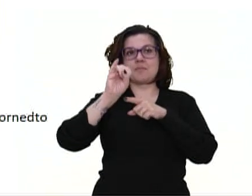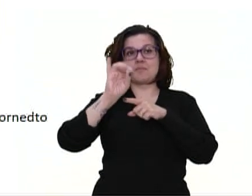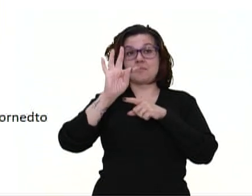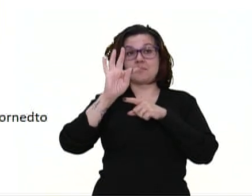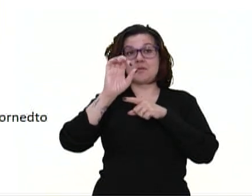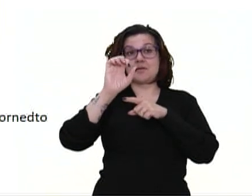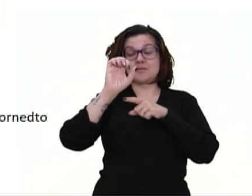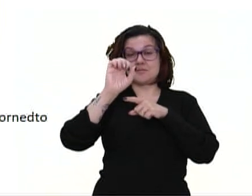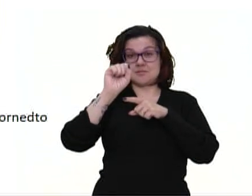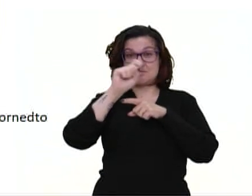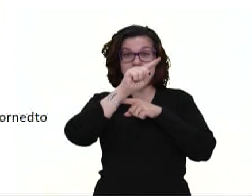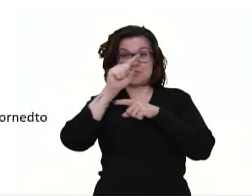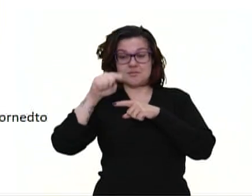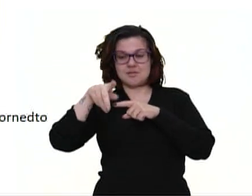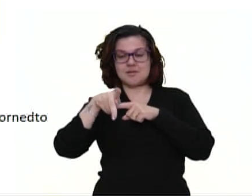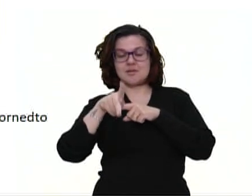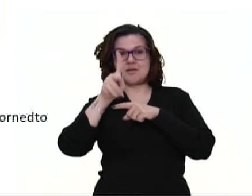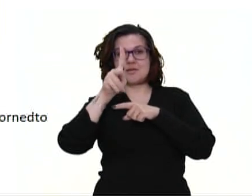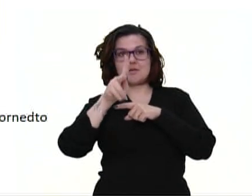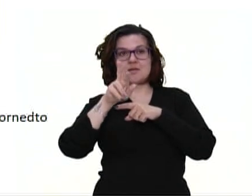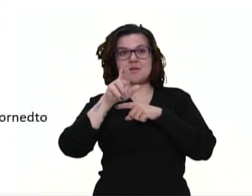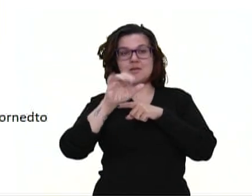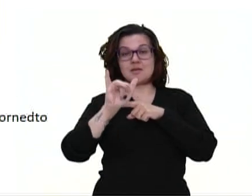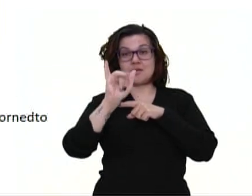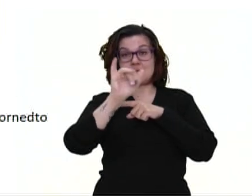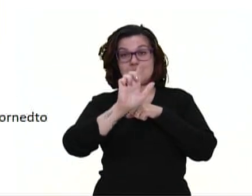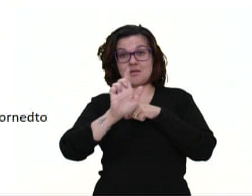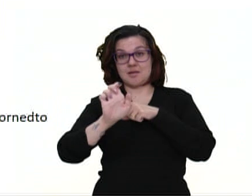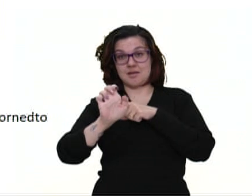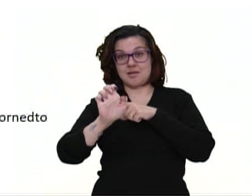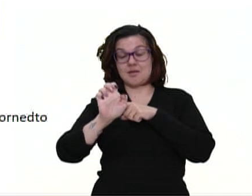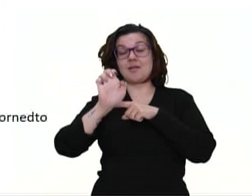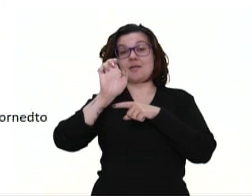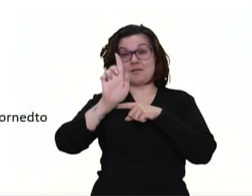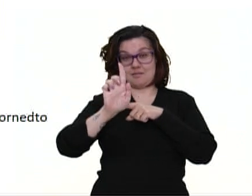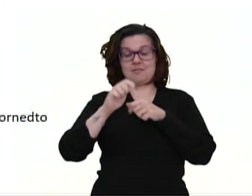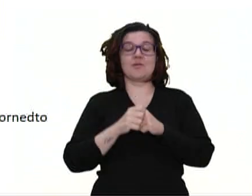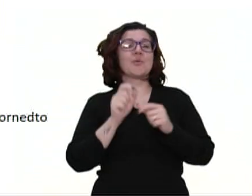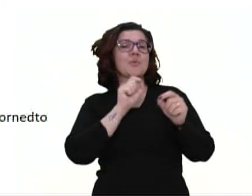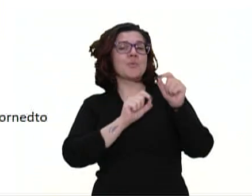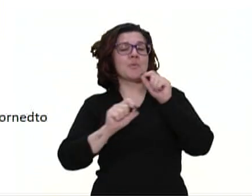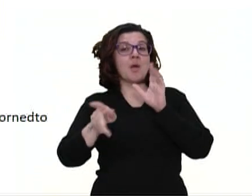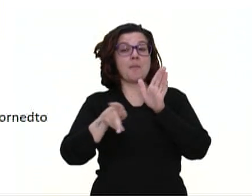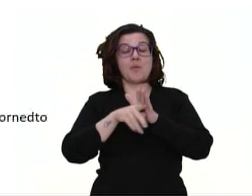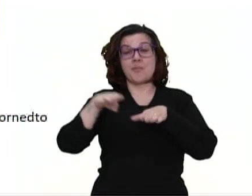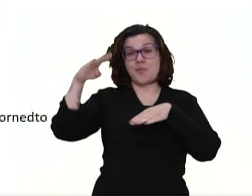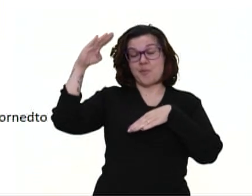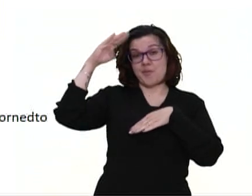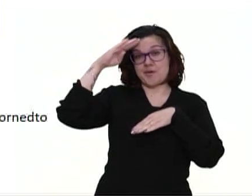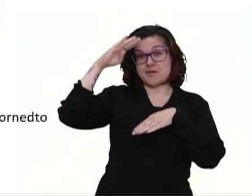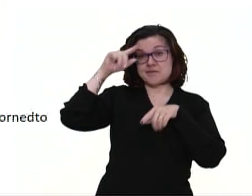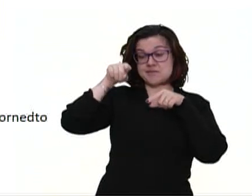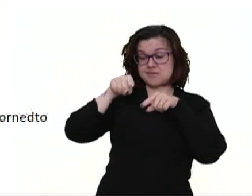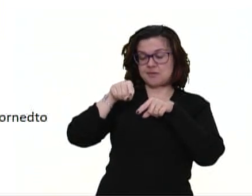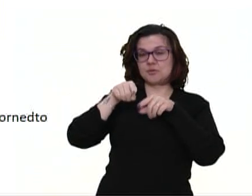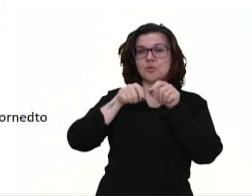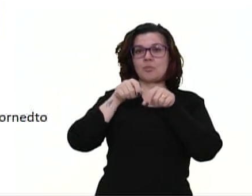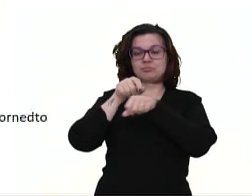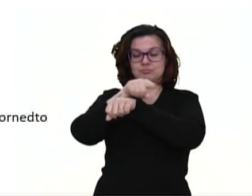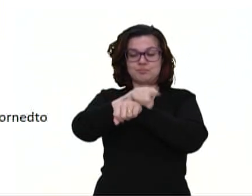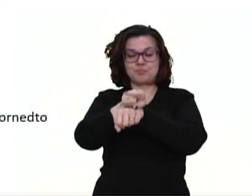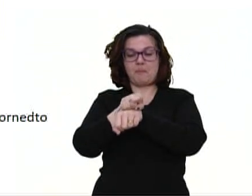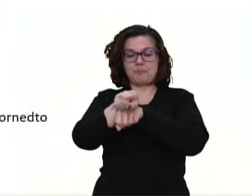ataque relâmpago e o GIF lembra que ele se baseava nas Forças Armadas organizadas da seguinte